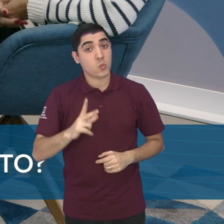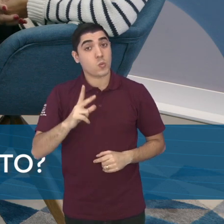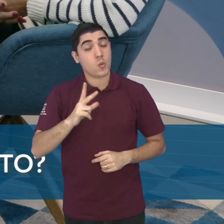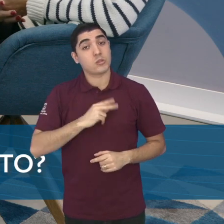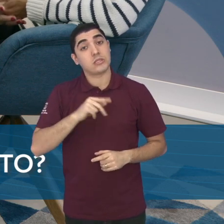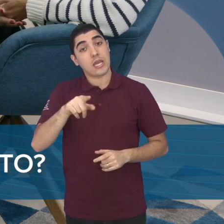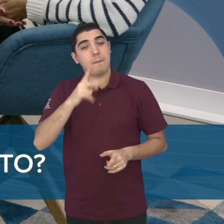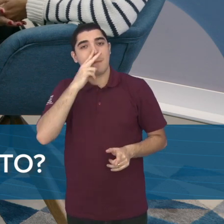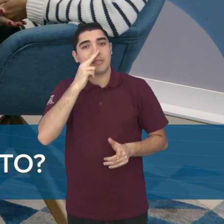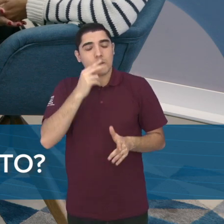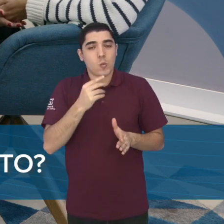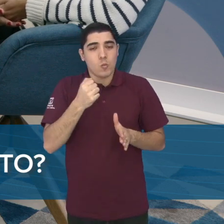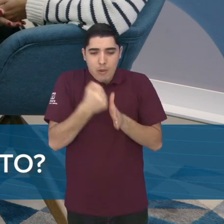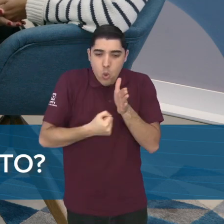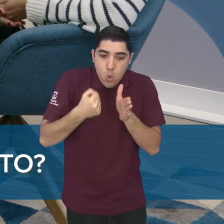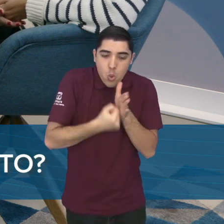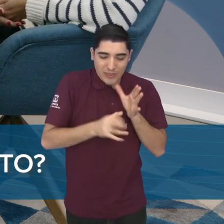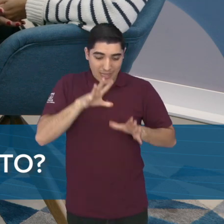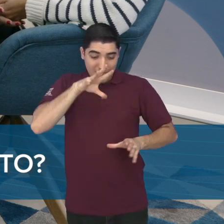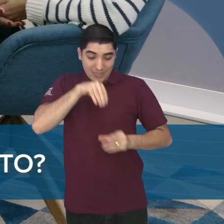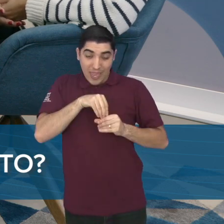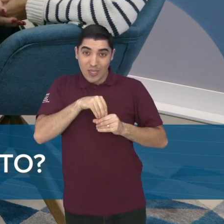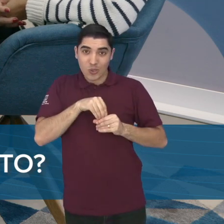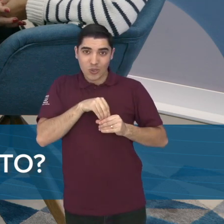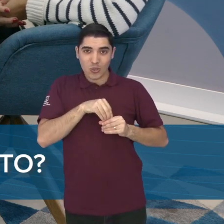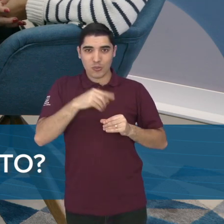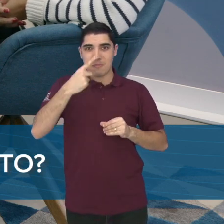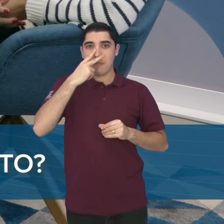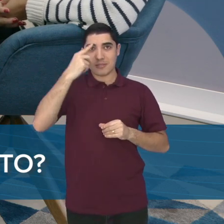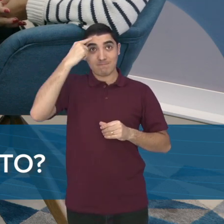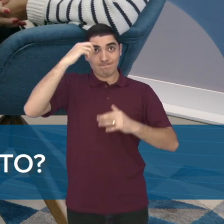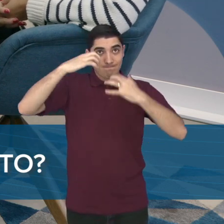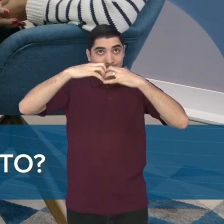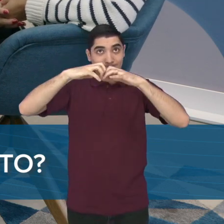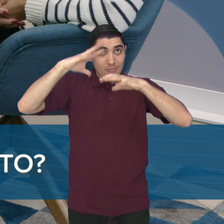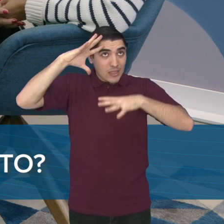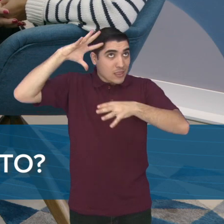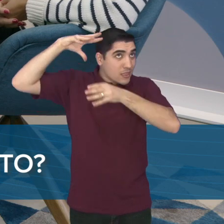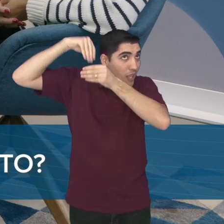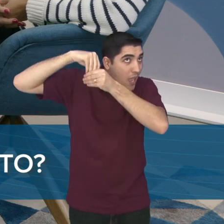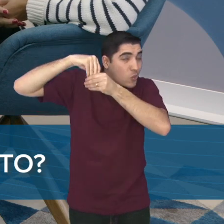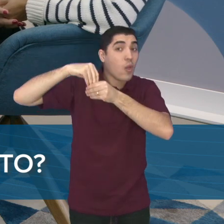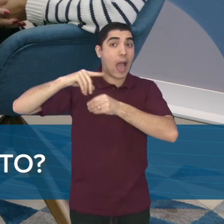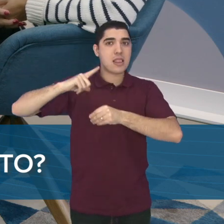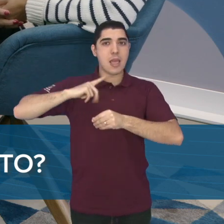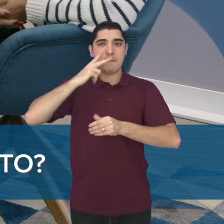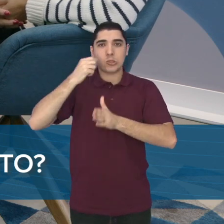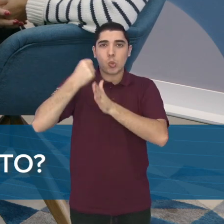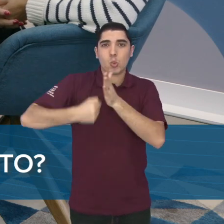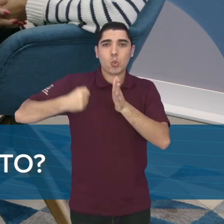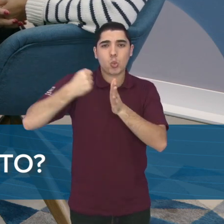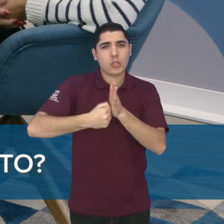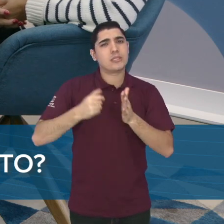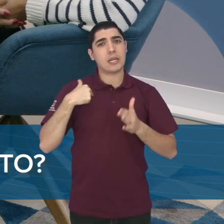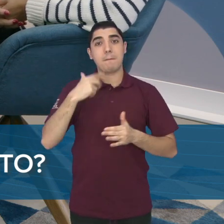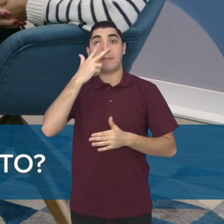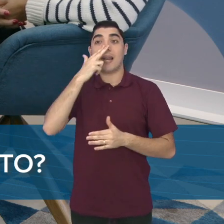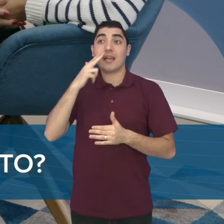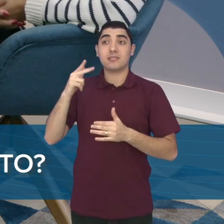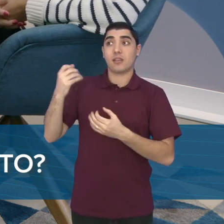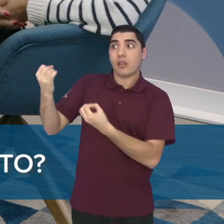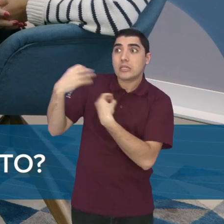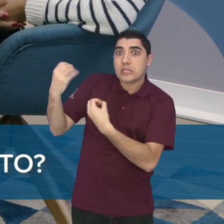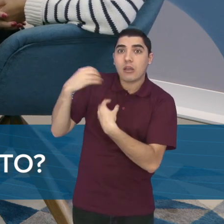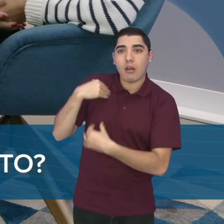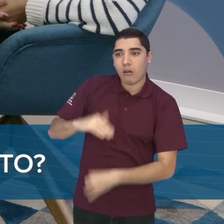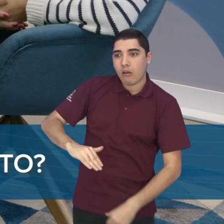luta interna, né? Assim, para você conseguir desvincular ainda mais, porque geralmente são nesses ambientes familiares mais próximos, você cresce com